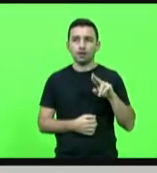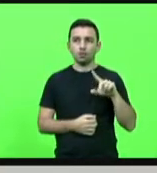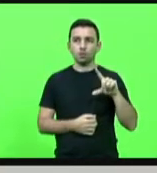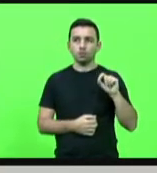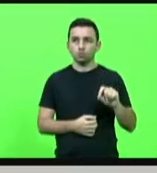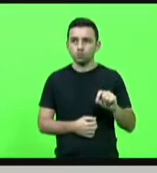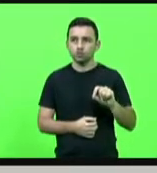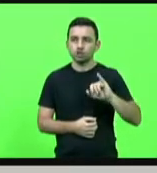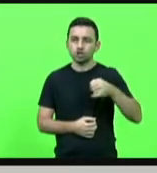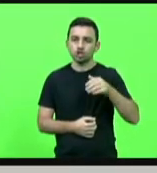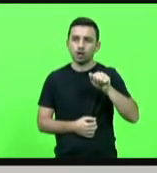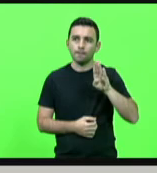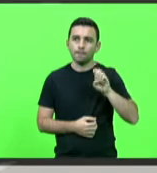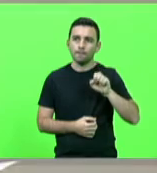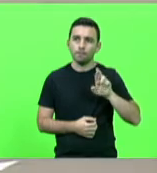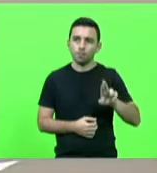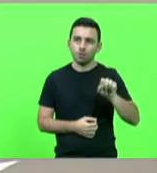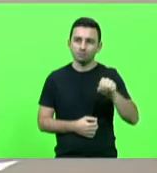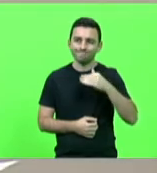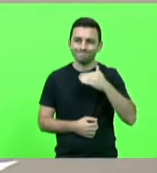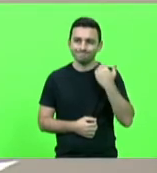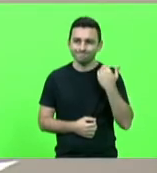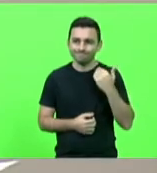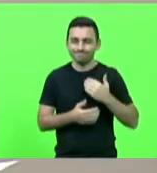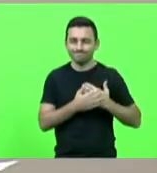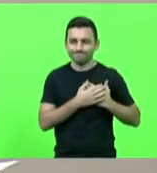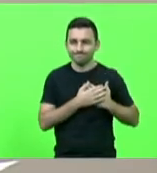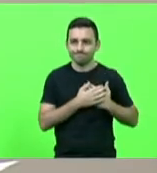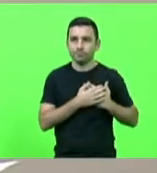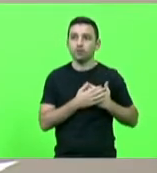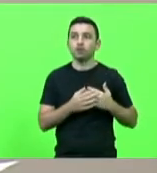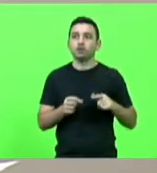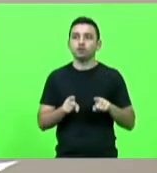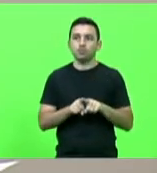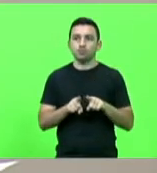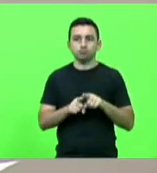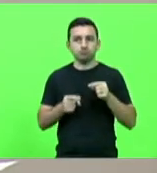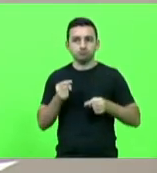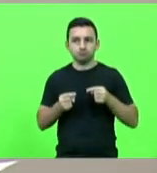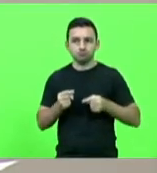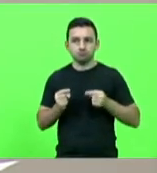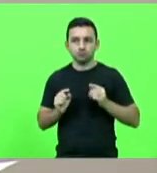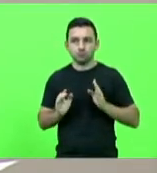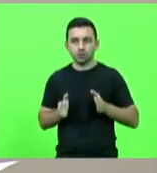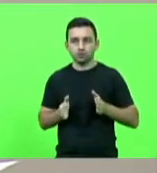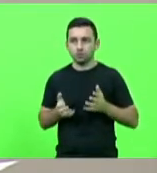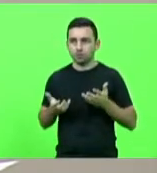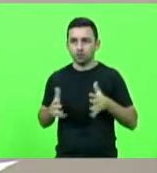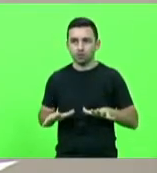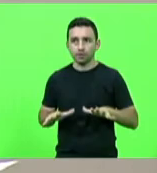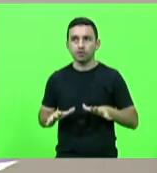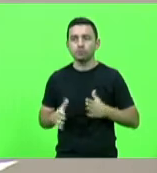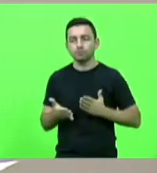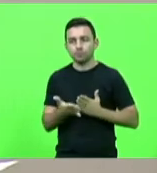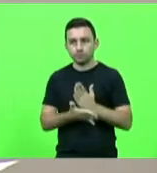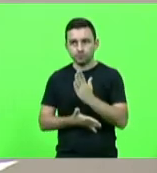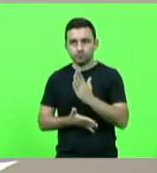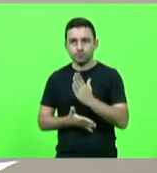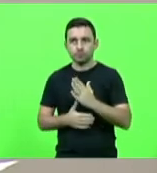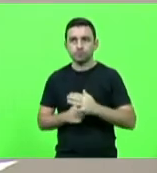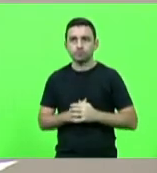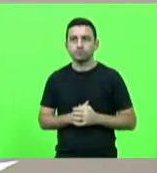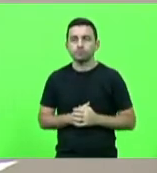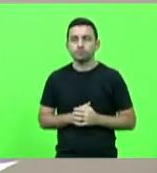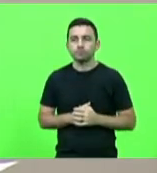pelo seu falecimento. Em discussão, não havendo quem queira discutir, em votação, aprovado a moção